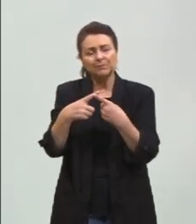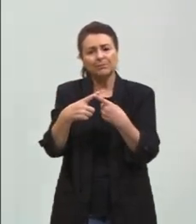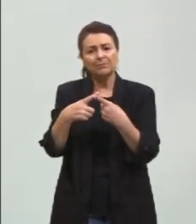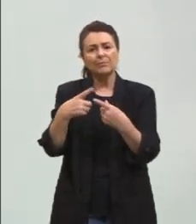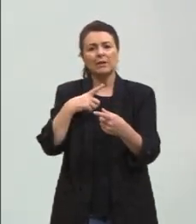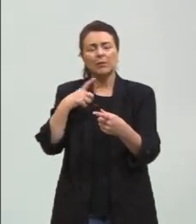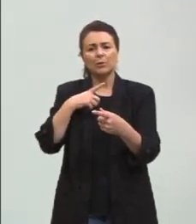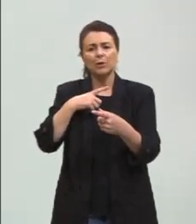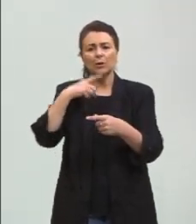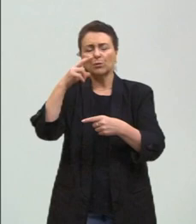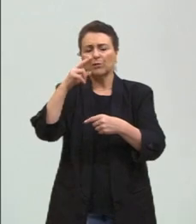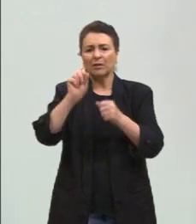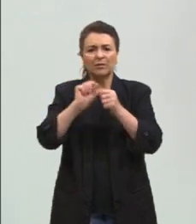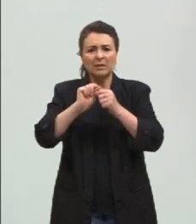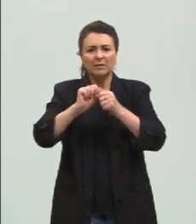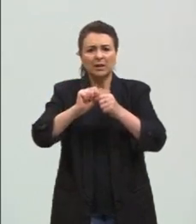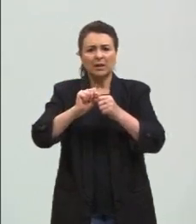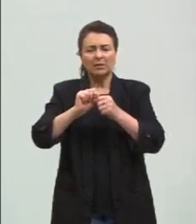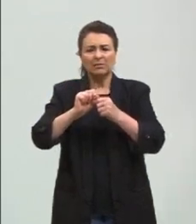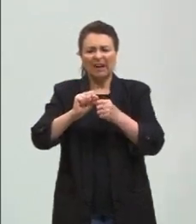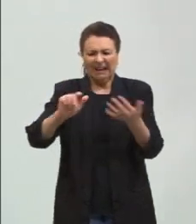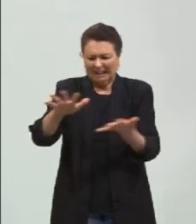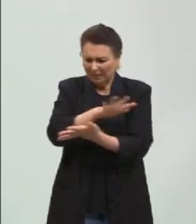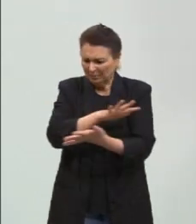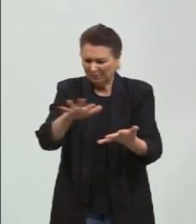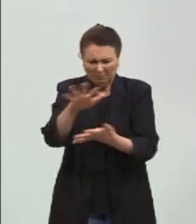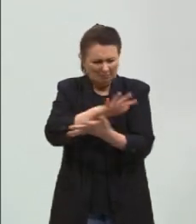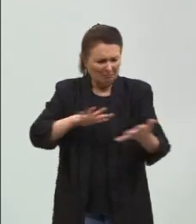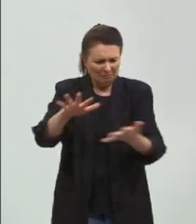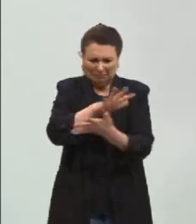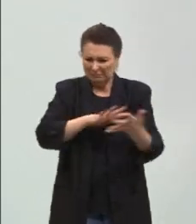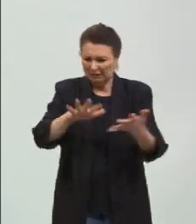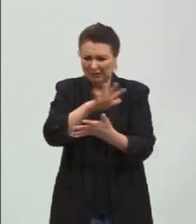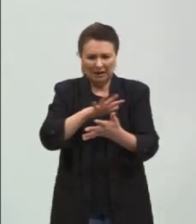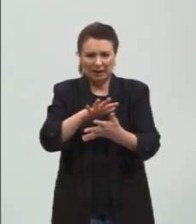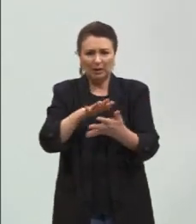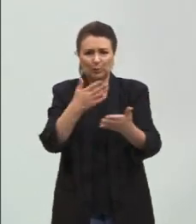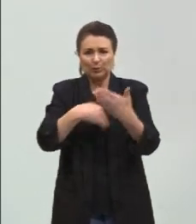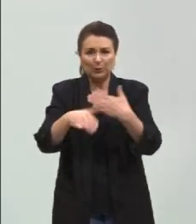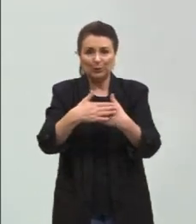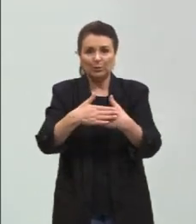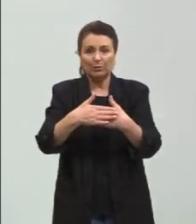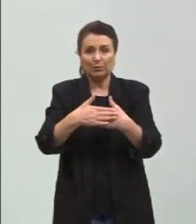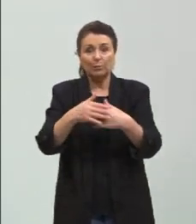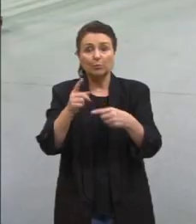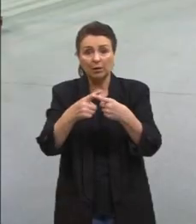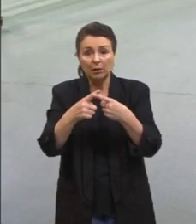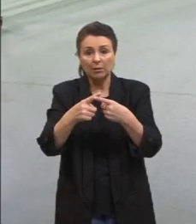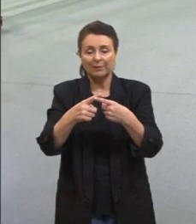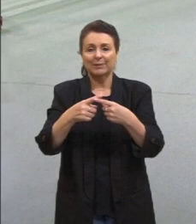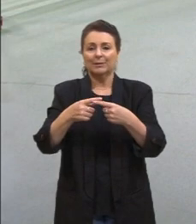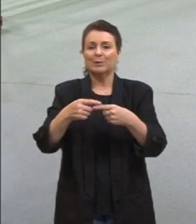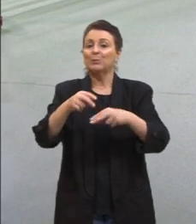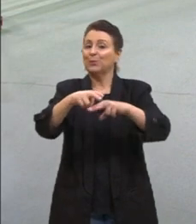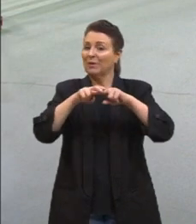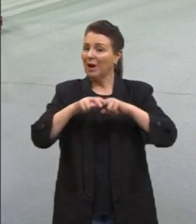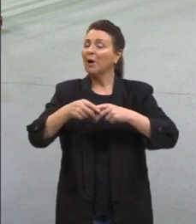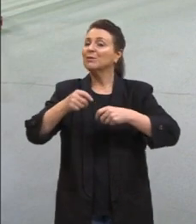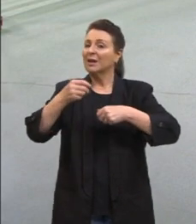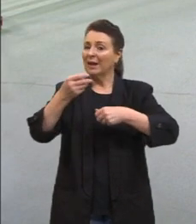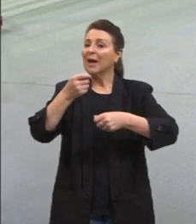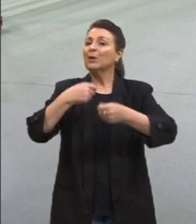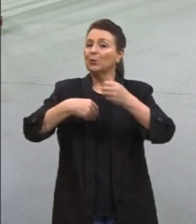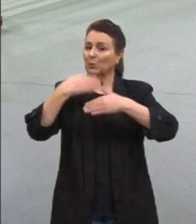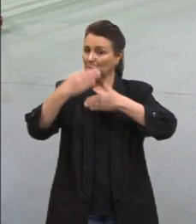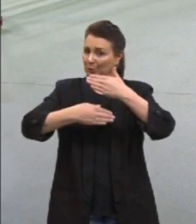o trator né vai fazer toda aquela questão relacionada à destruição né em prol do desenvolvimento e a crítica dele nesse sentido